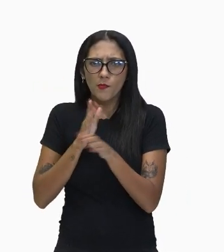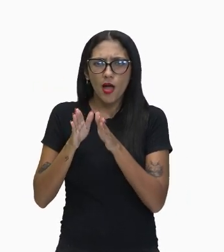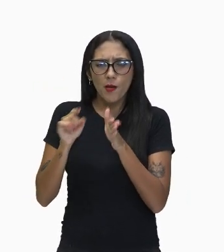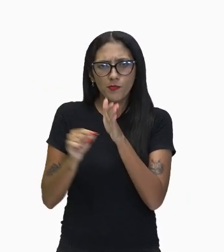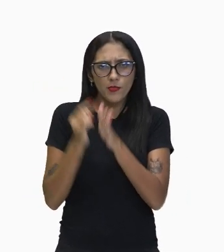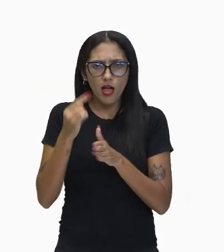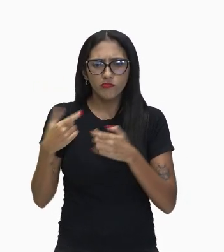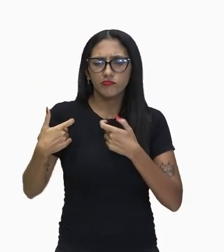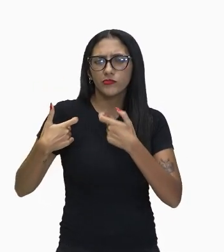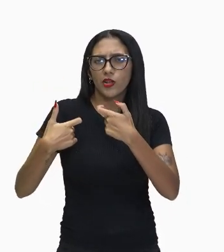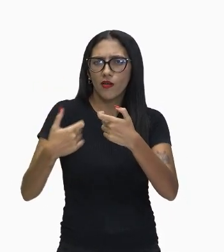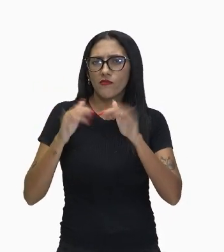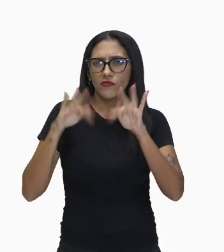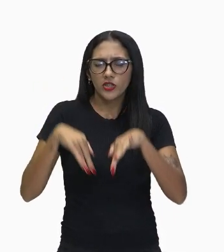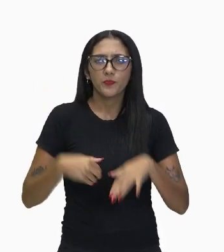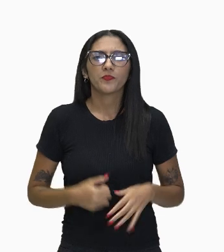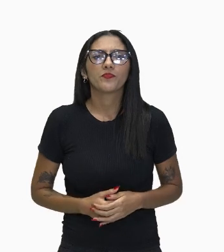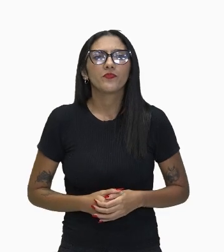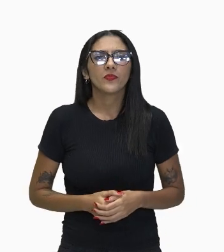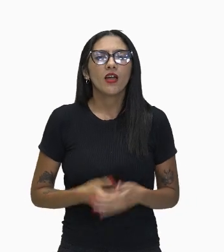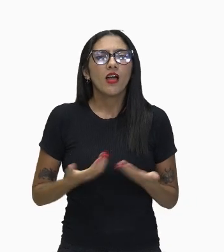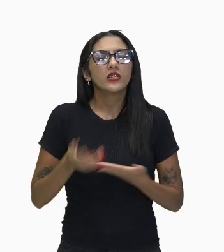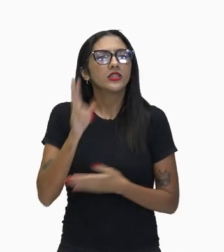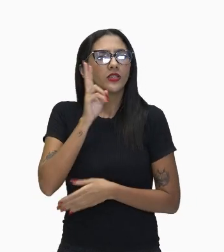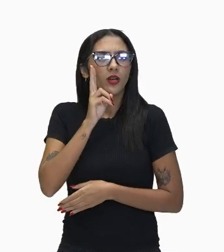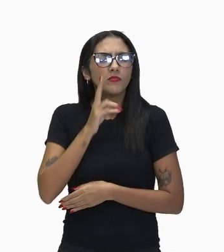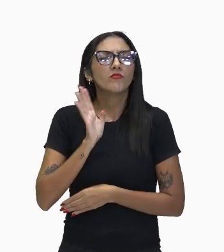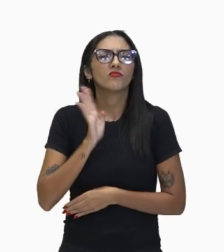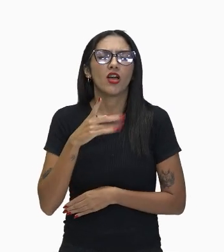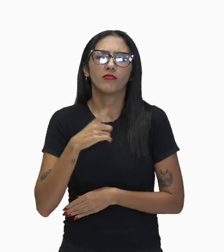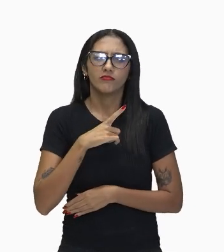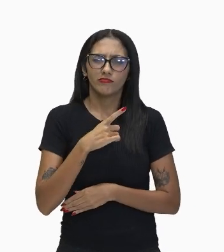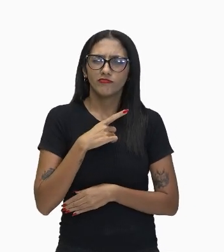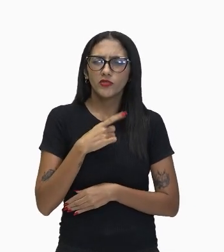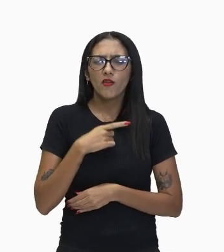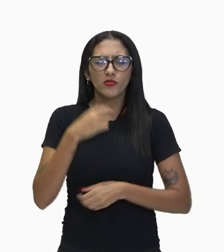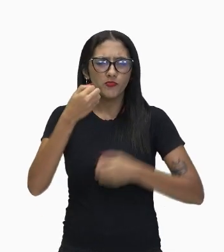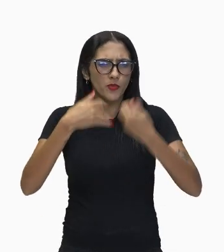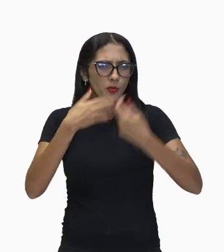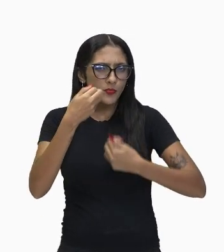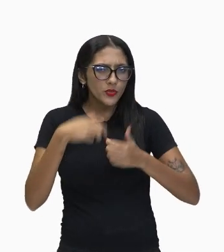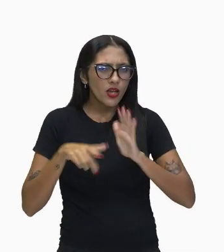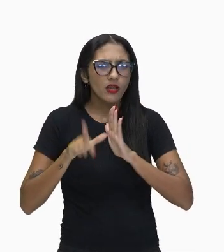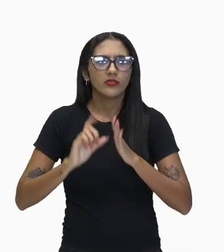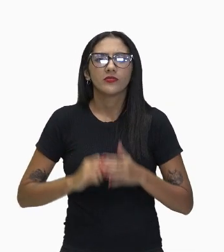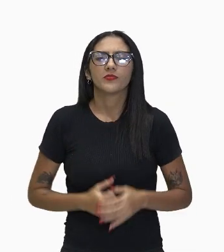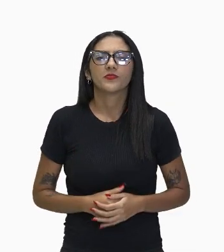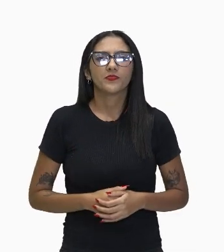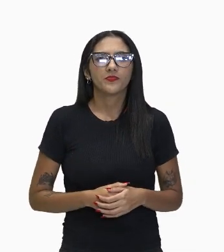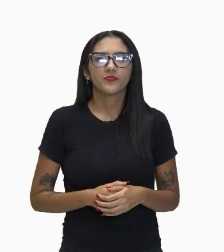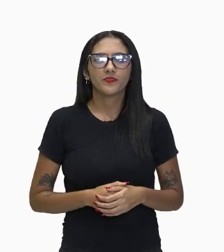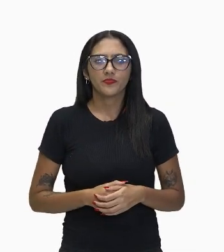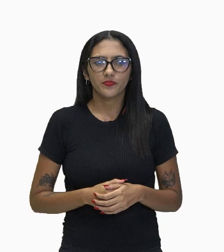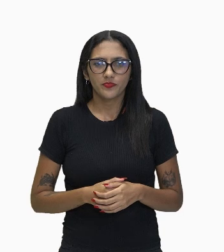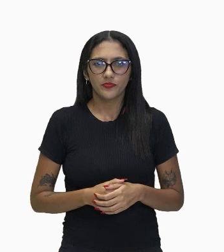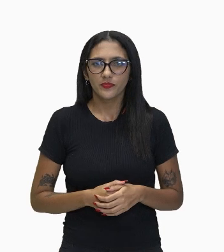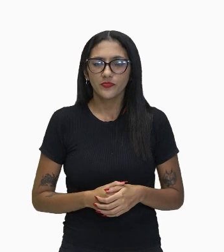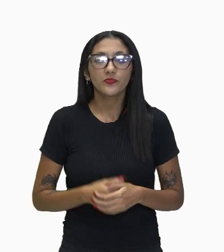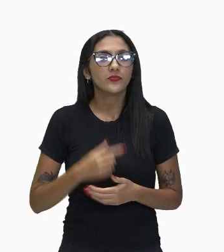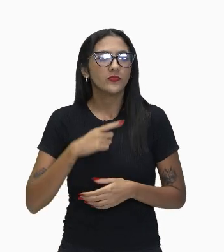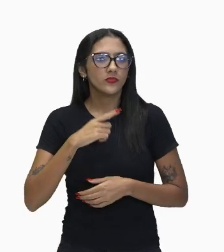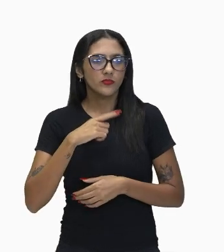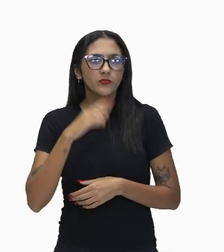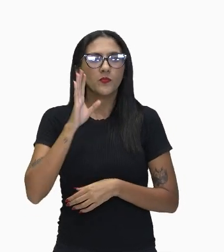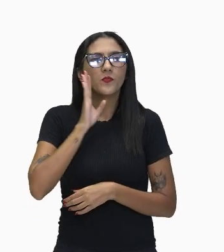aí, lembrem-se das vanguardas que nós já comentamos aqui, tá? Foi liderado por escritores